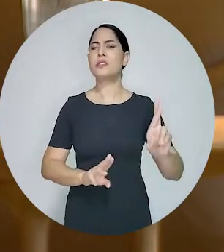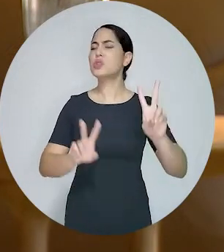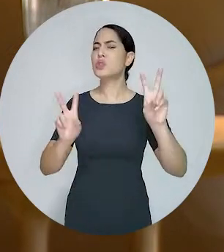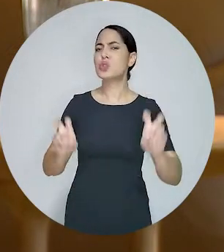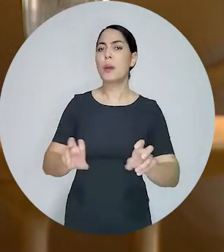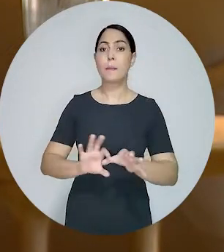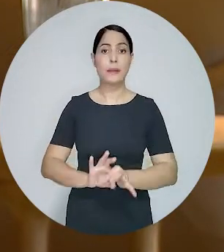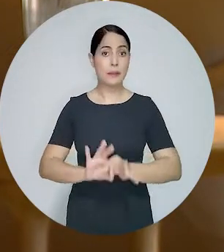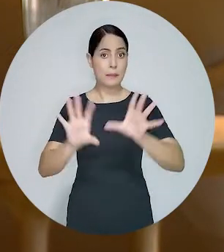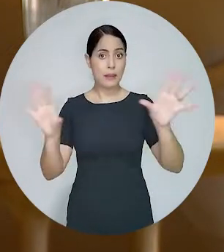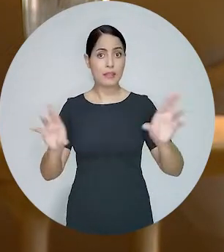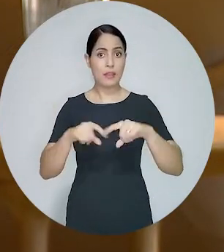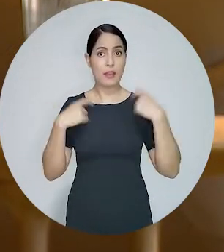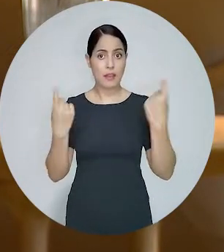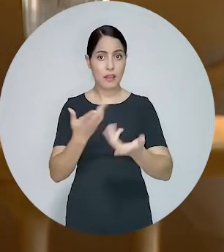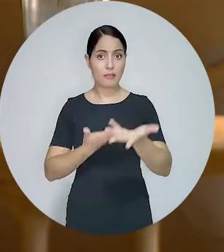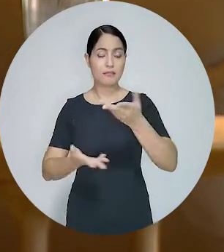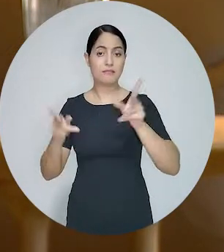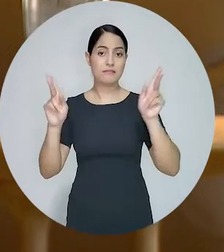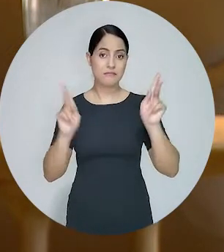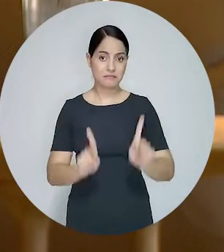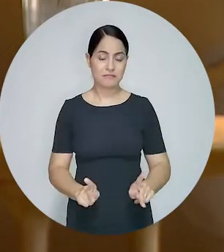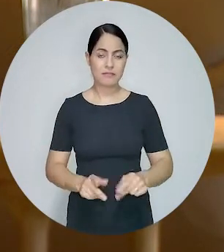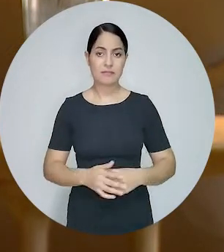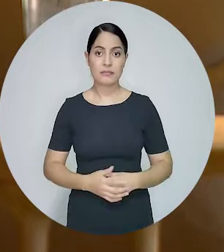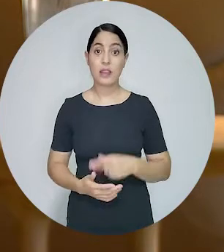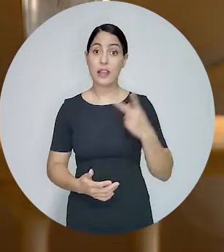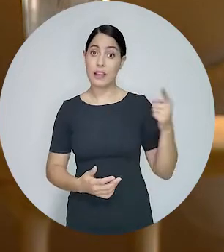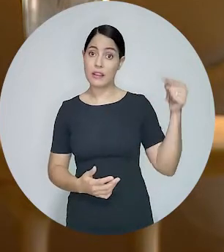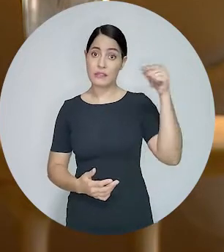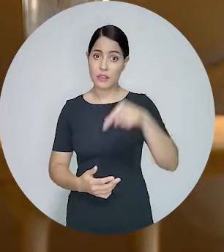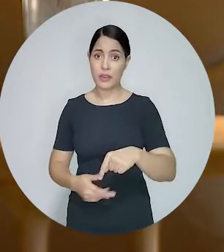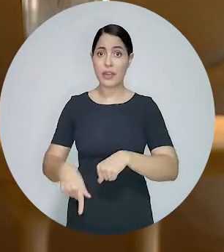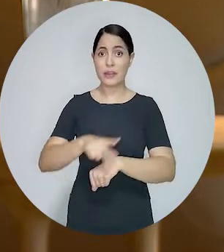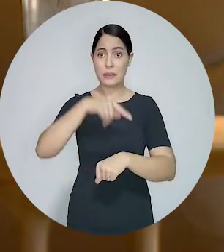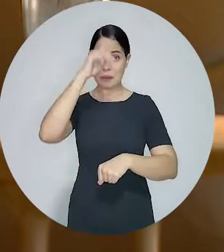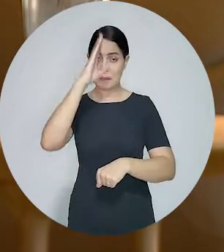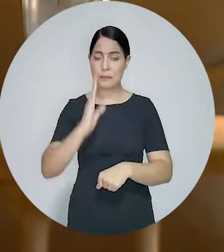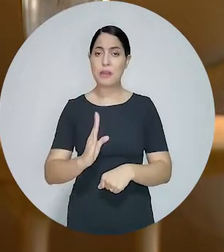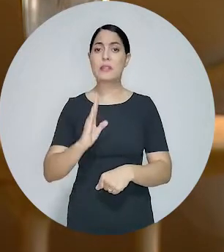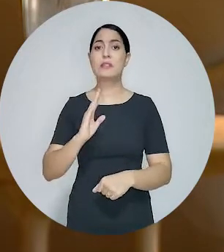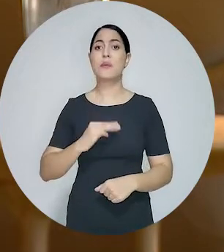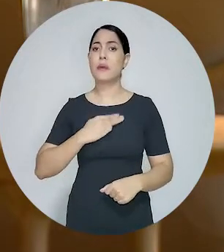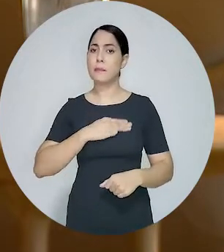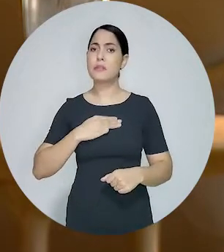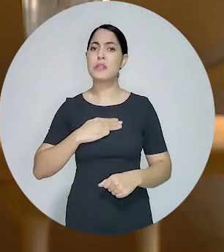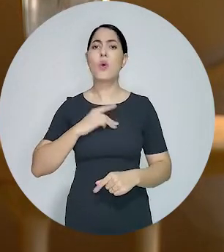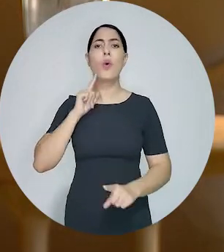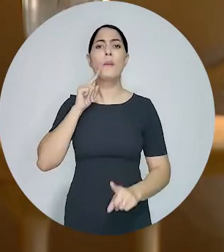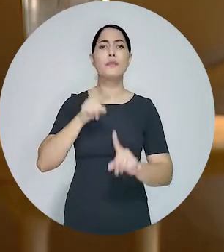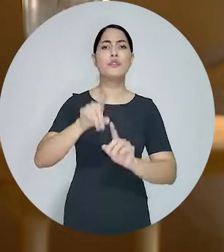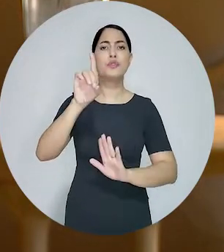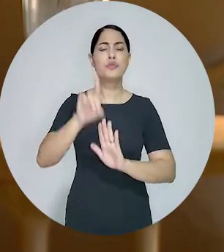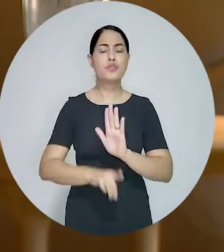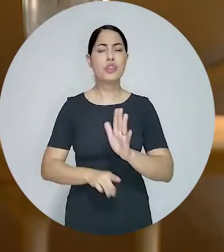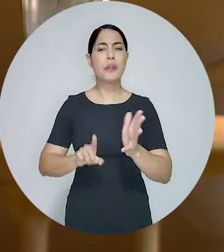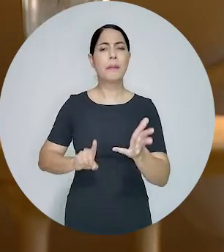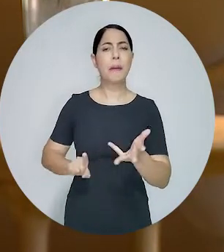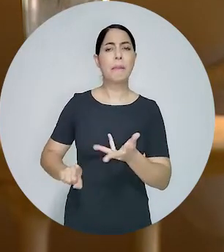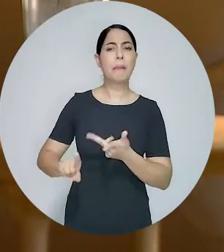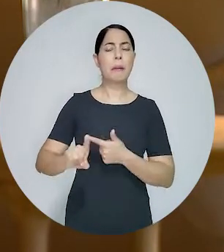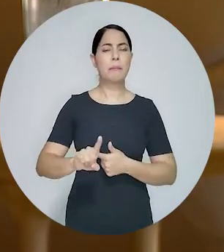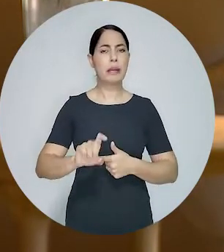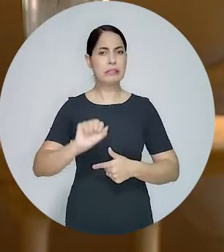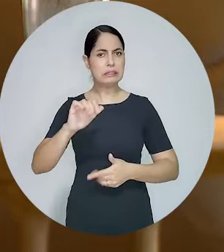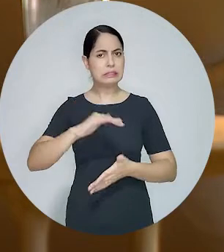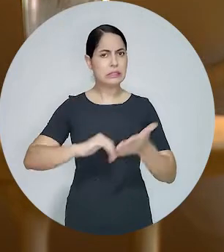associação e de reunião pacífica. Ele que inclusive está em missão no país para apurar a efetividade desses direitos, casos de violações